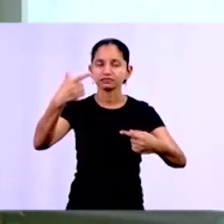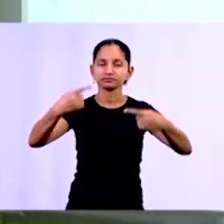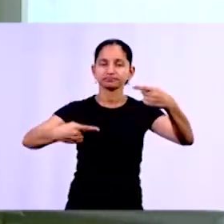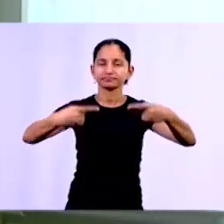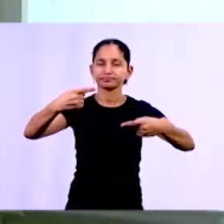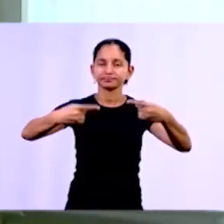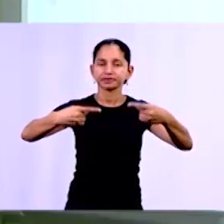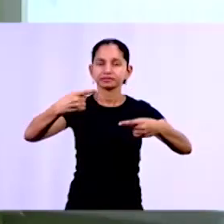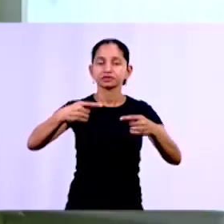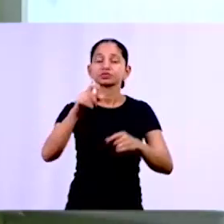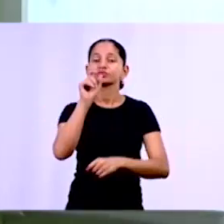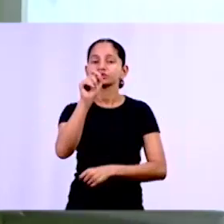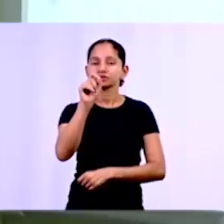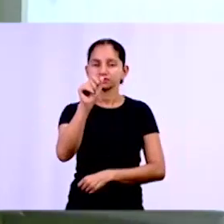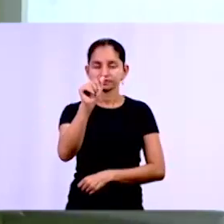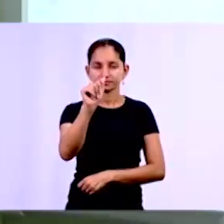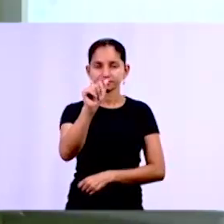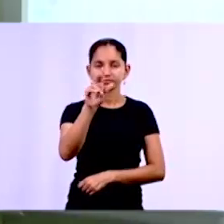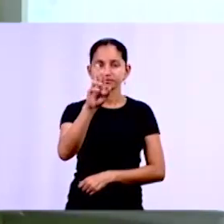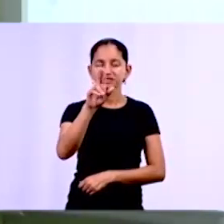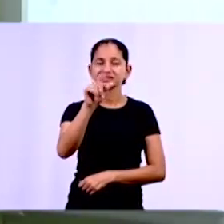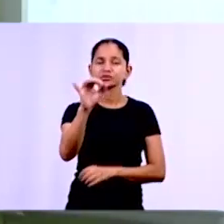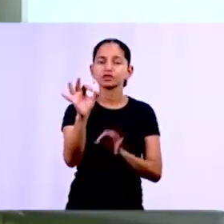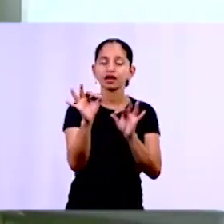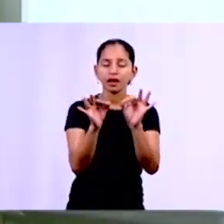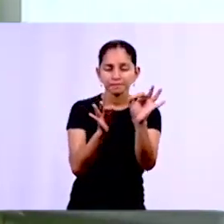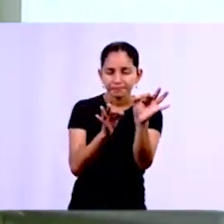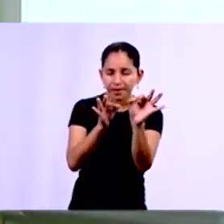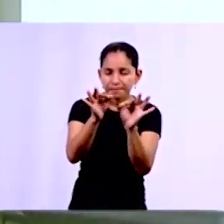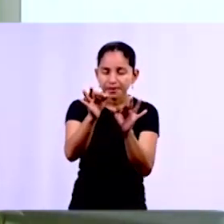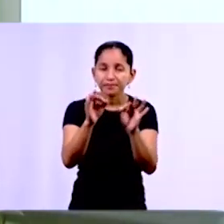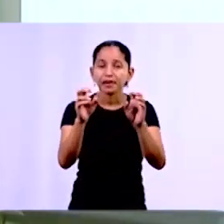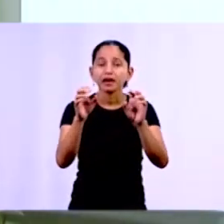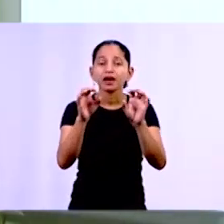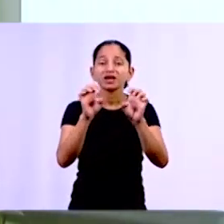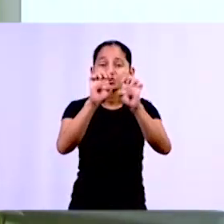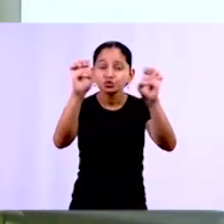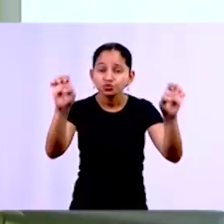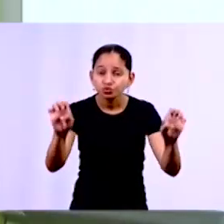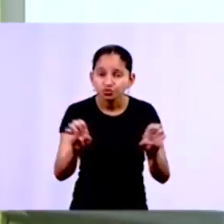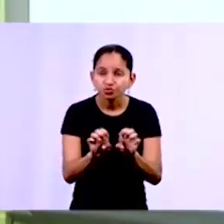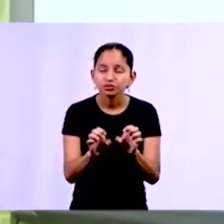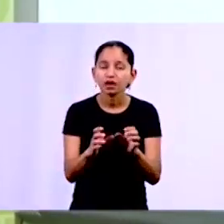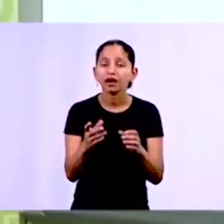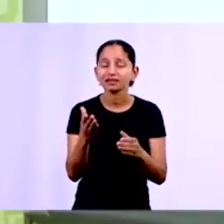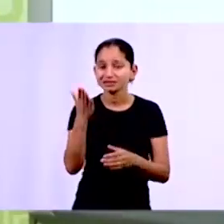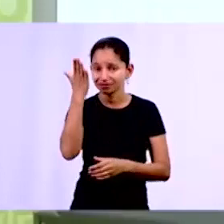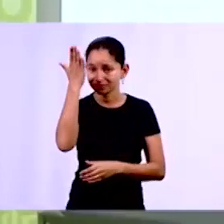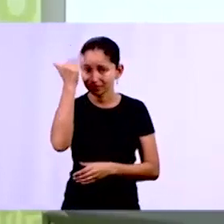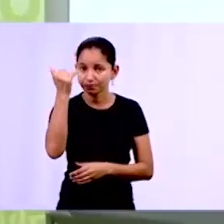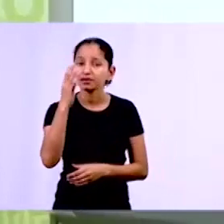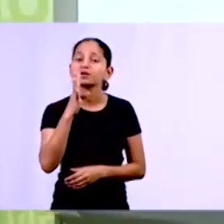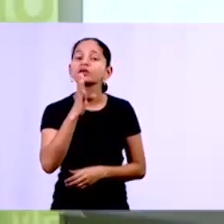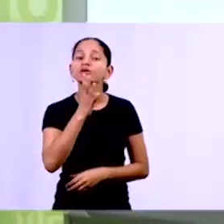a arquitetura interna do computador. O que a gente vê? A gente geralmente vê o que está por fora,